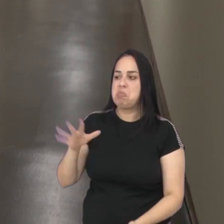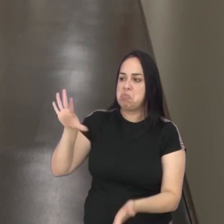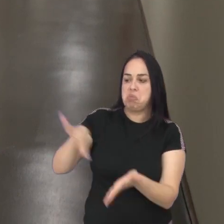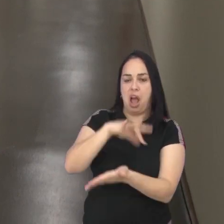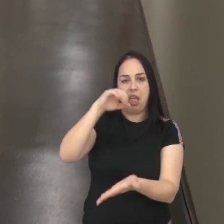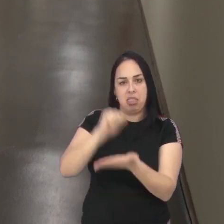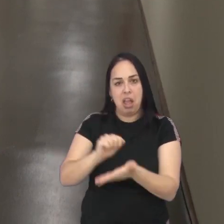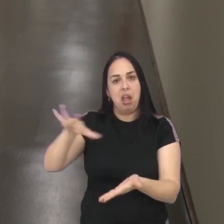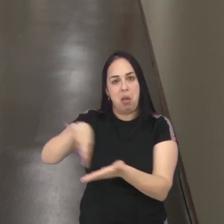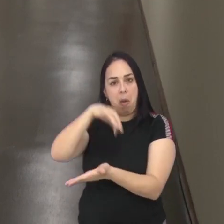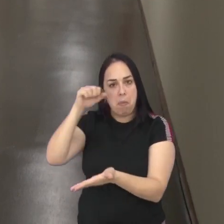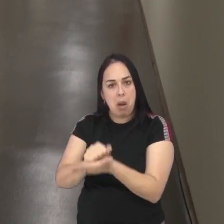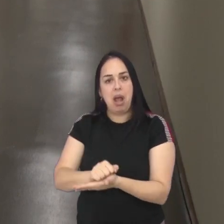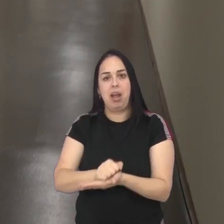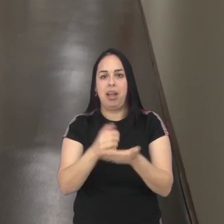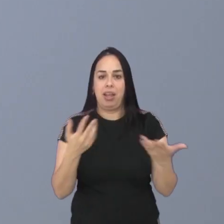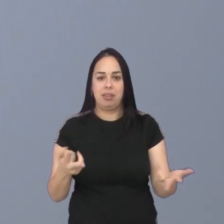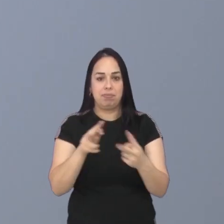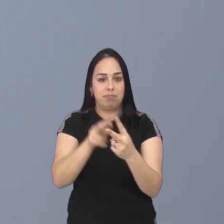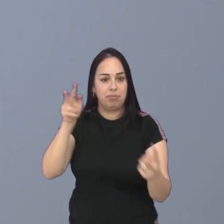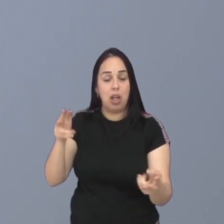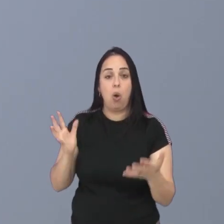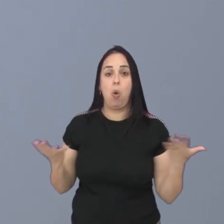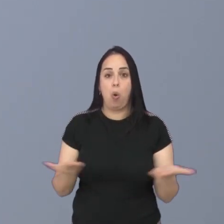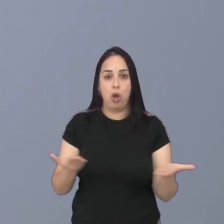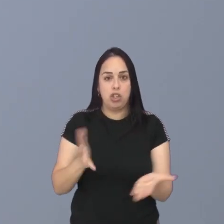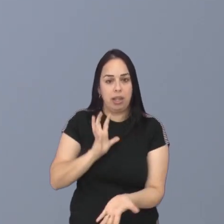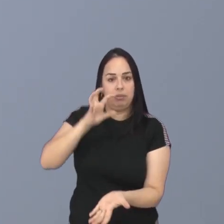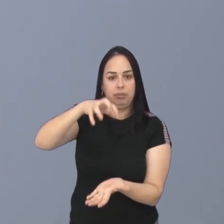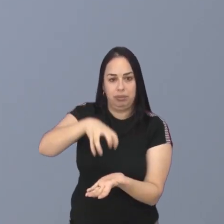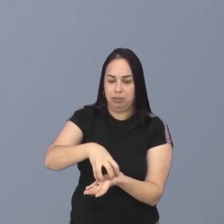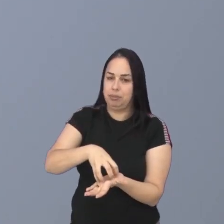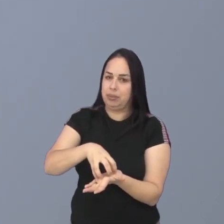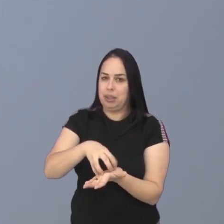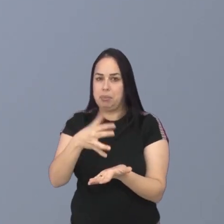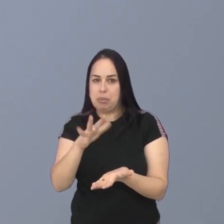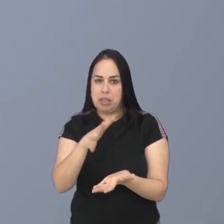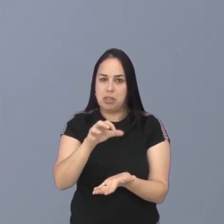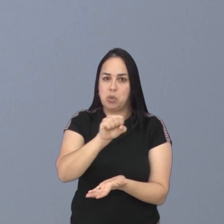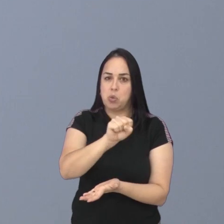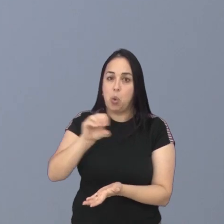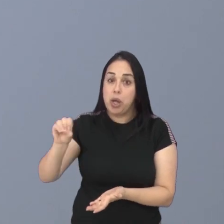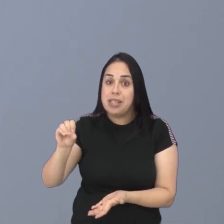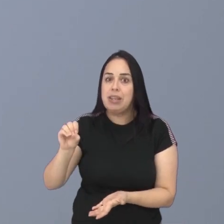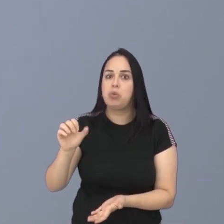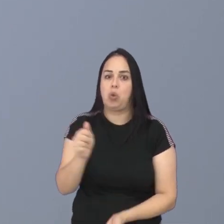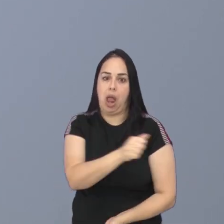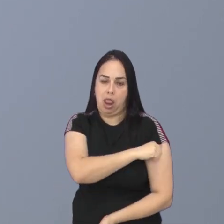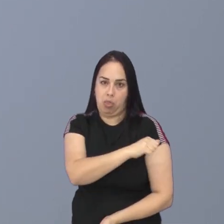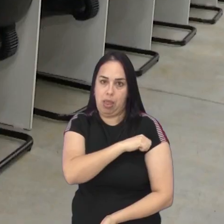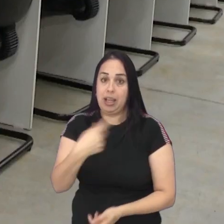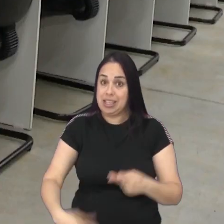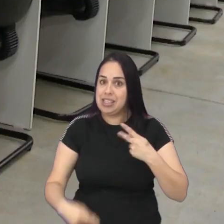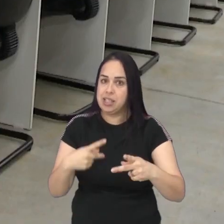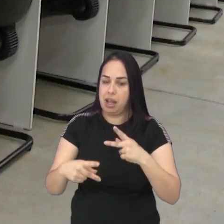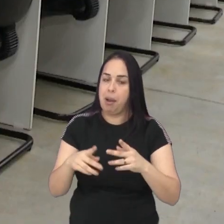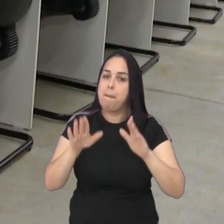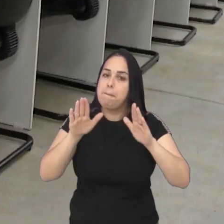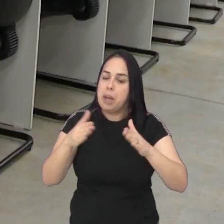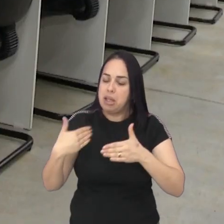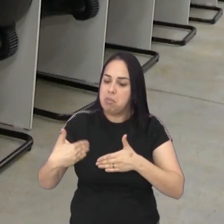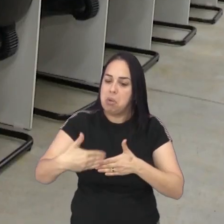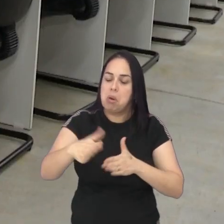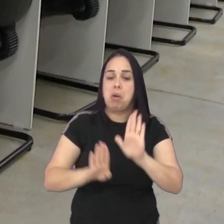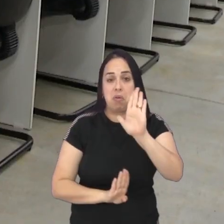instituições de ensino no formato EAD. Hoje, o polo da Univesp em São José tem pouco mais de 800 alunos, e esse número